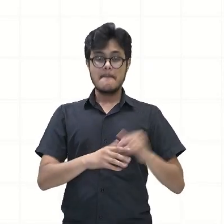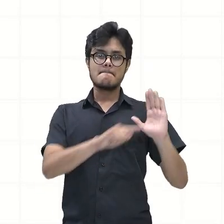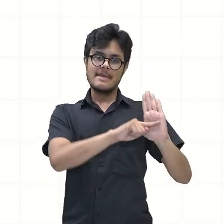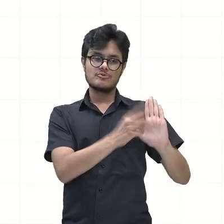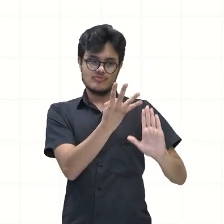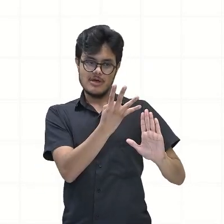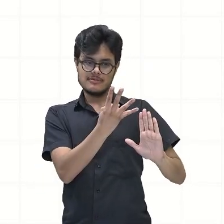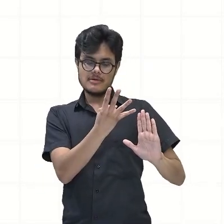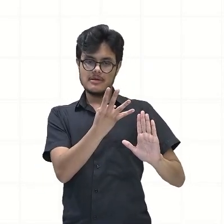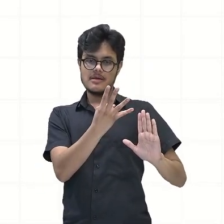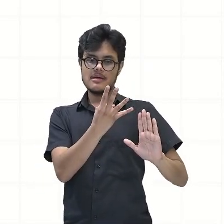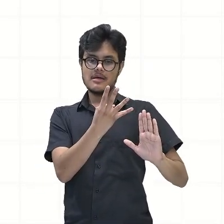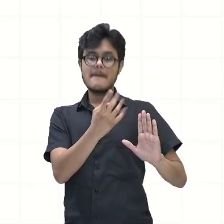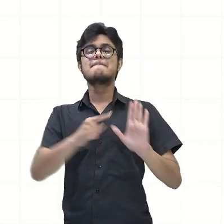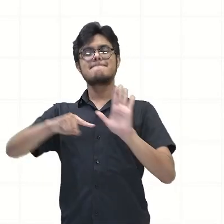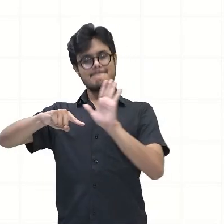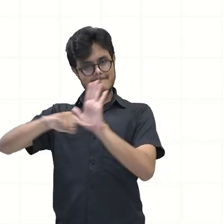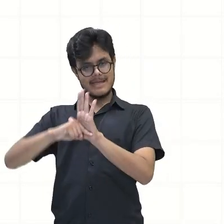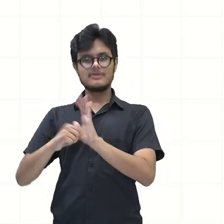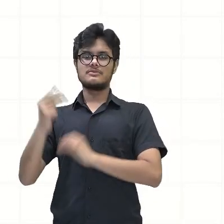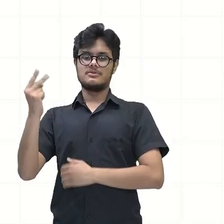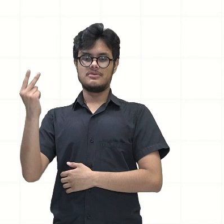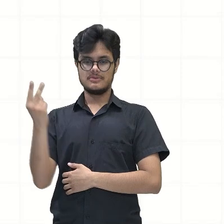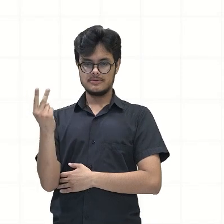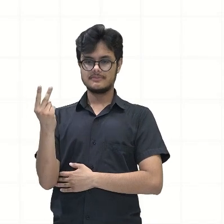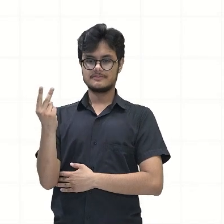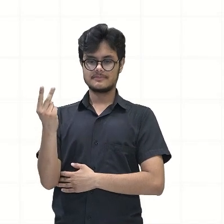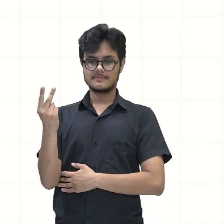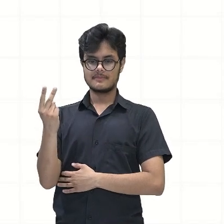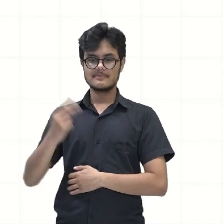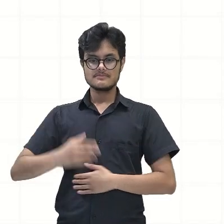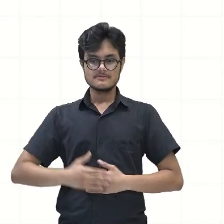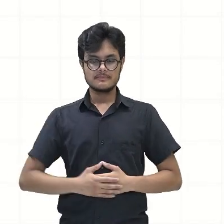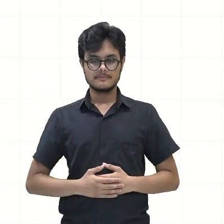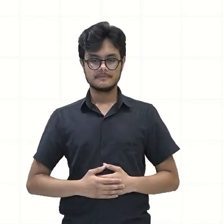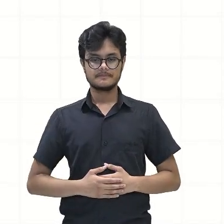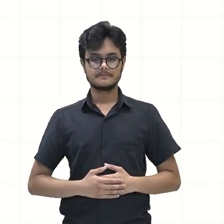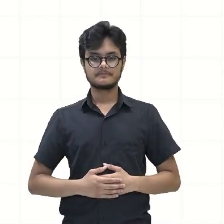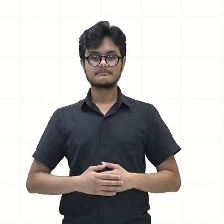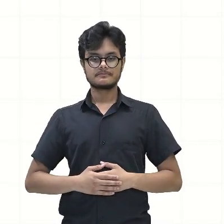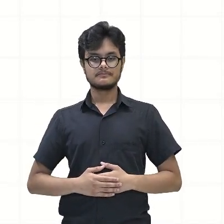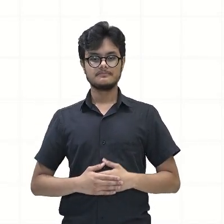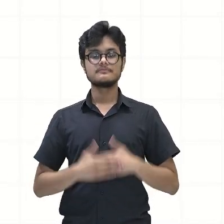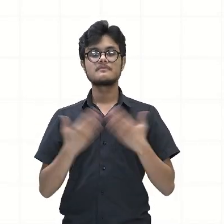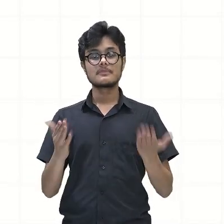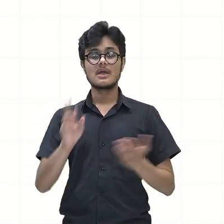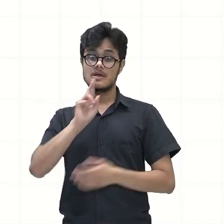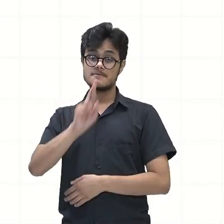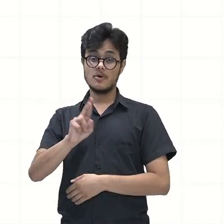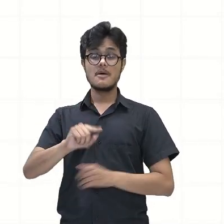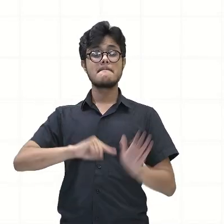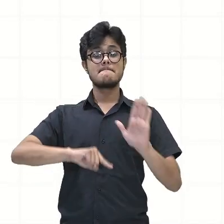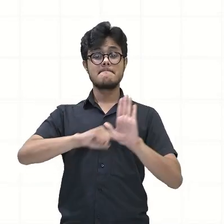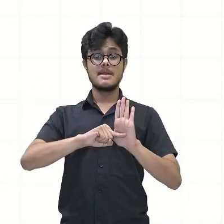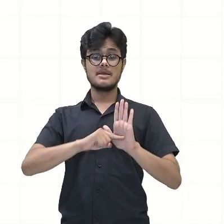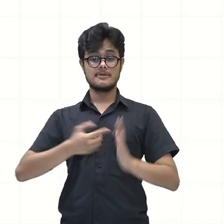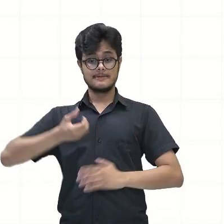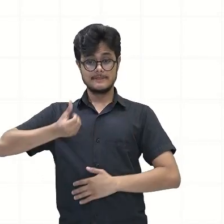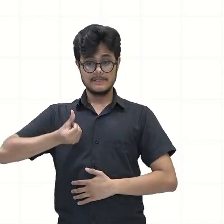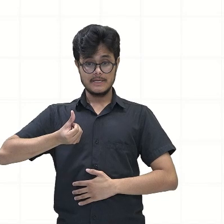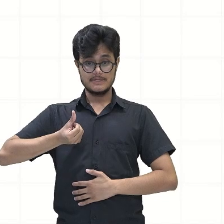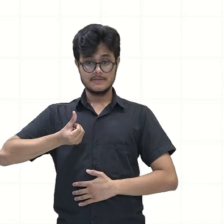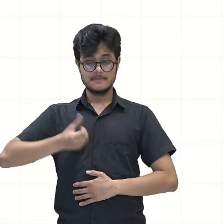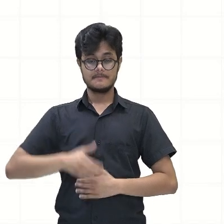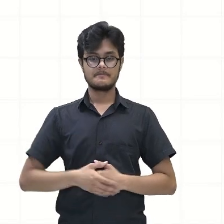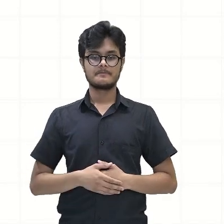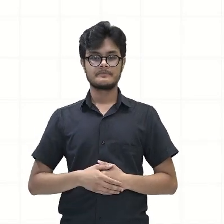2. Então, vai ficar assim, ó, menos 4 menos 2, que dá menos 6. Então, vou colocar para cá, ó. Quando tem